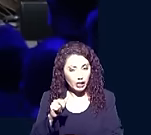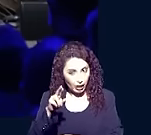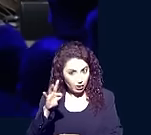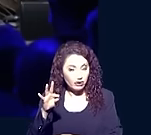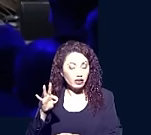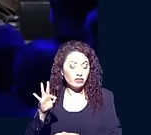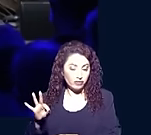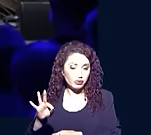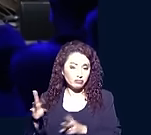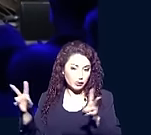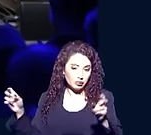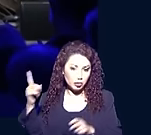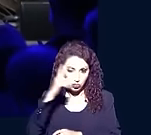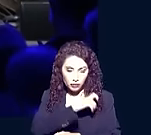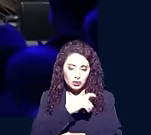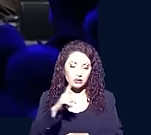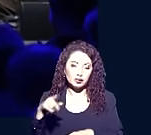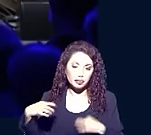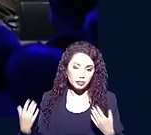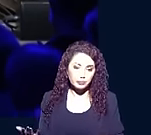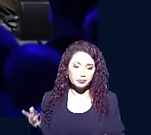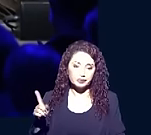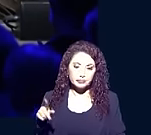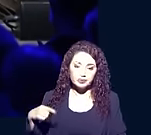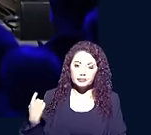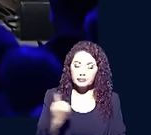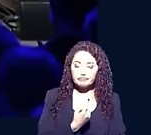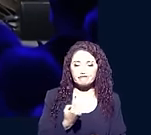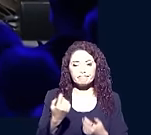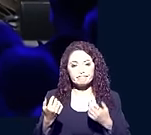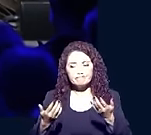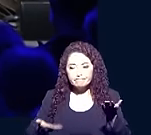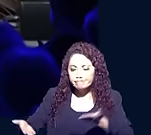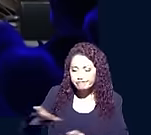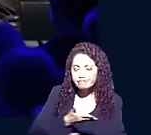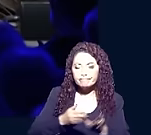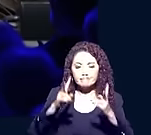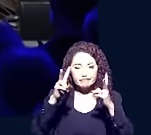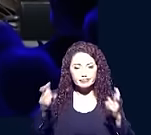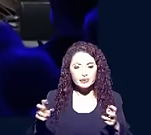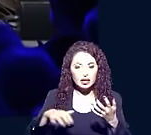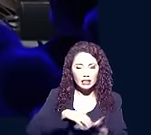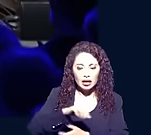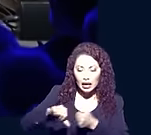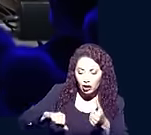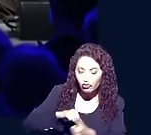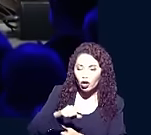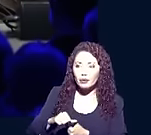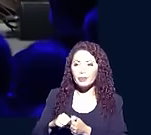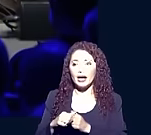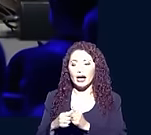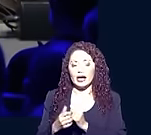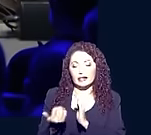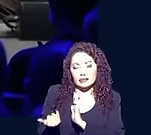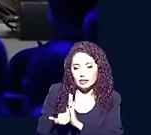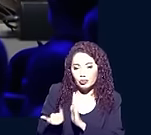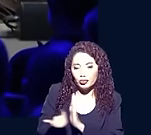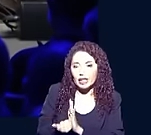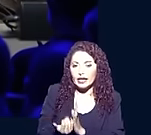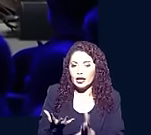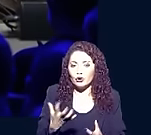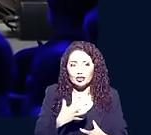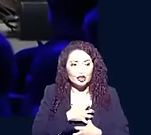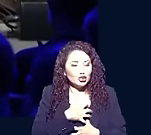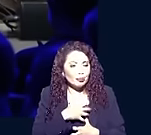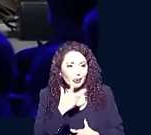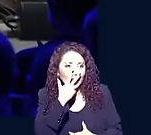andando pelo país e na reta final falando de reforma tributária eu me senti um apresentador de talk show porque o pessoal olhava assim dizia